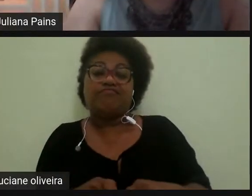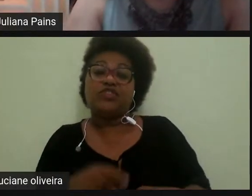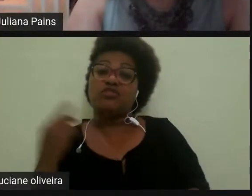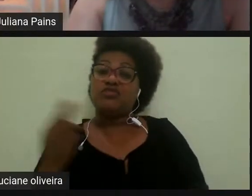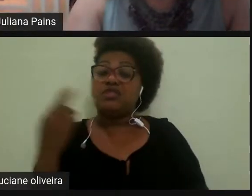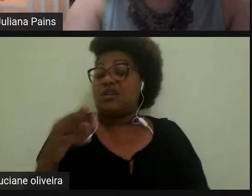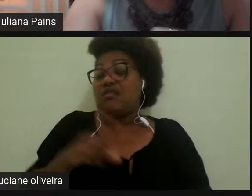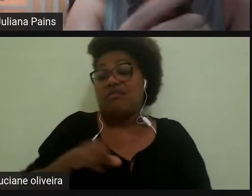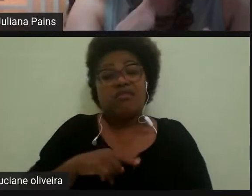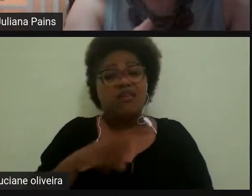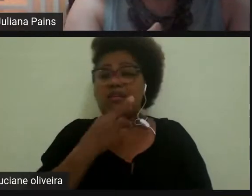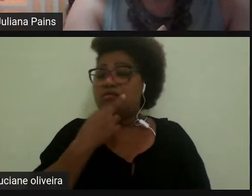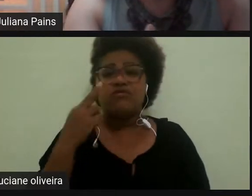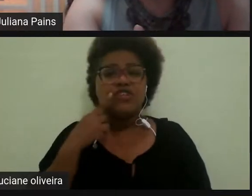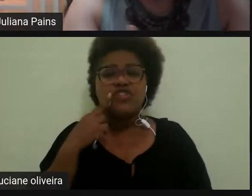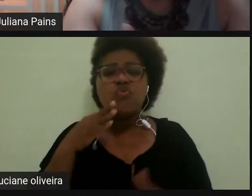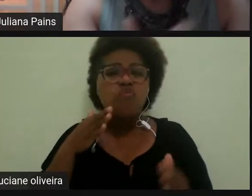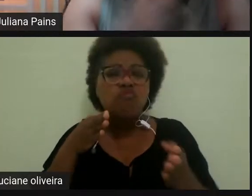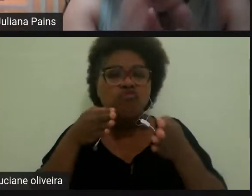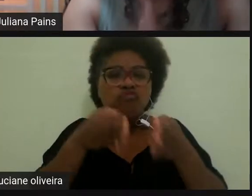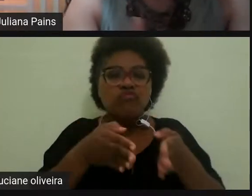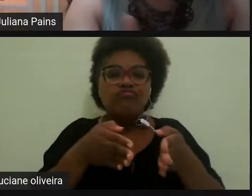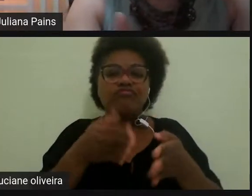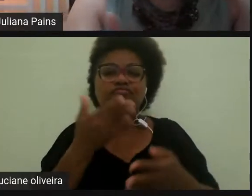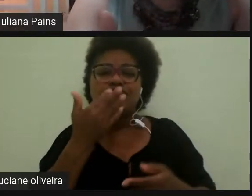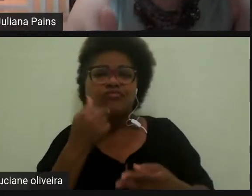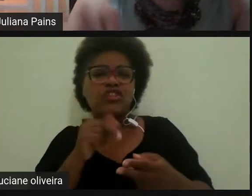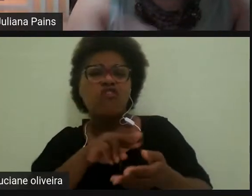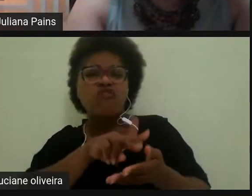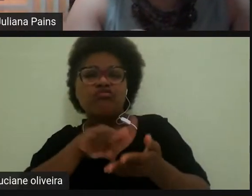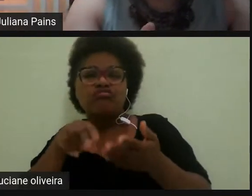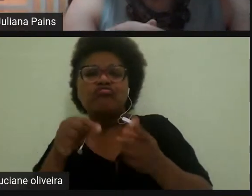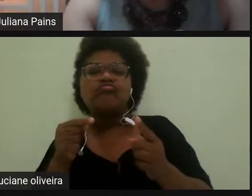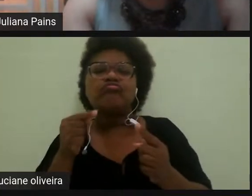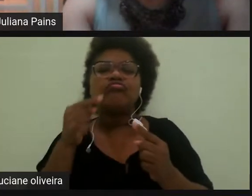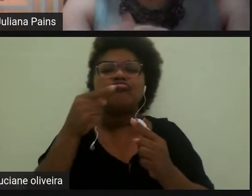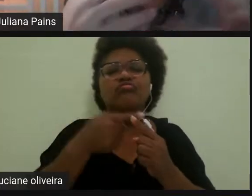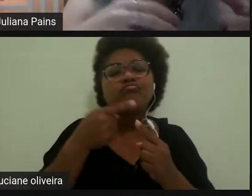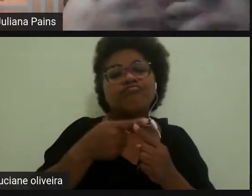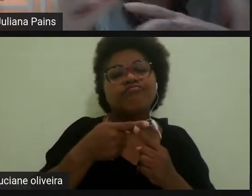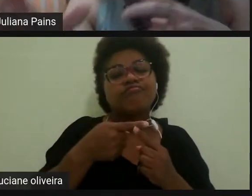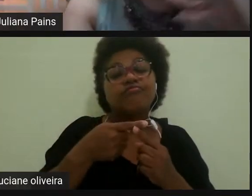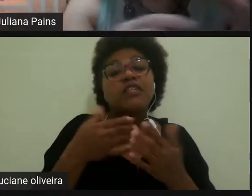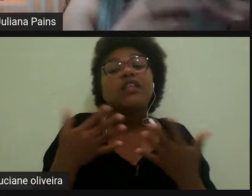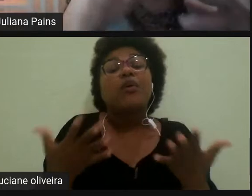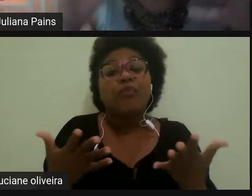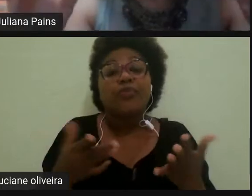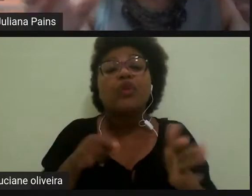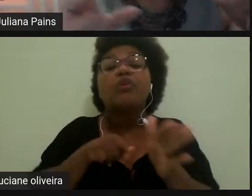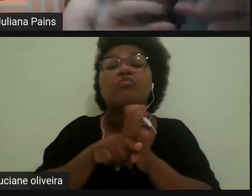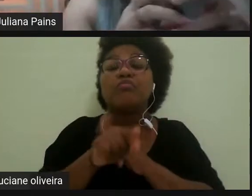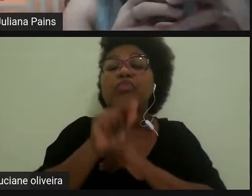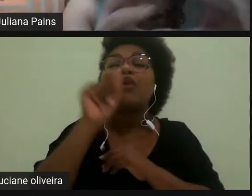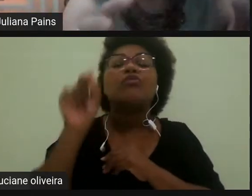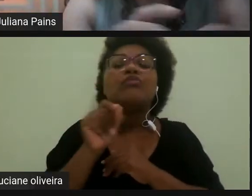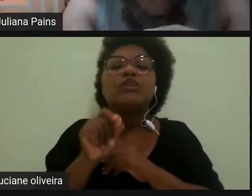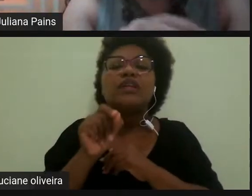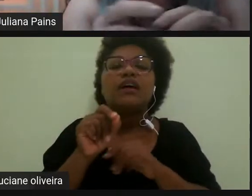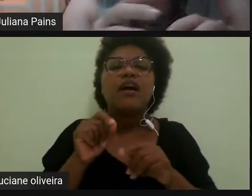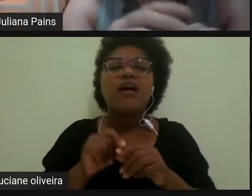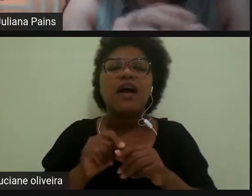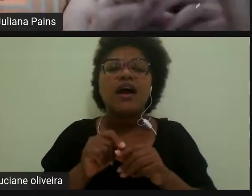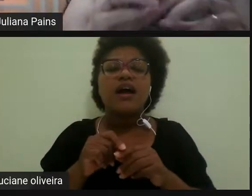restaurantes com foco nessas comidas e coisa do tipo a minha pergunta é no sentido o seguinte indústria 4.0 manufatura avançada